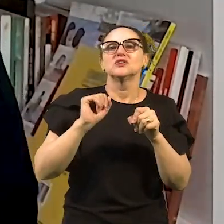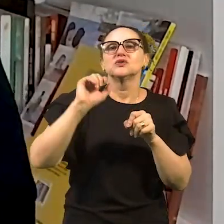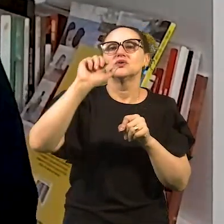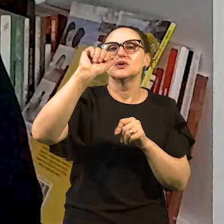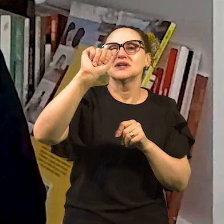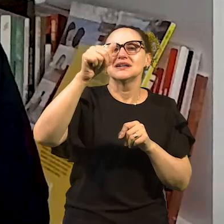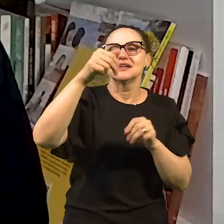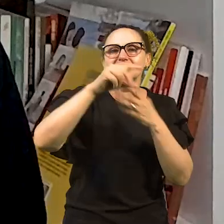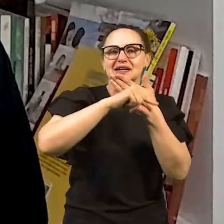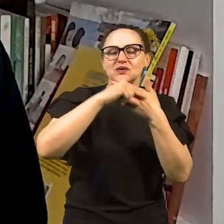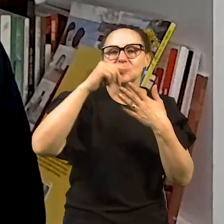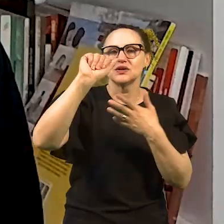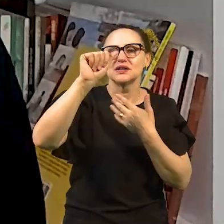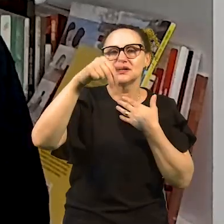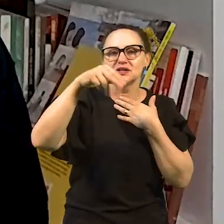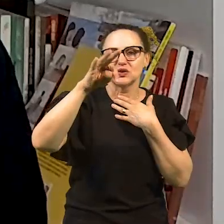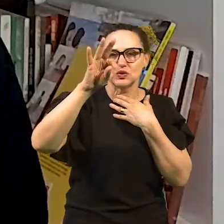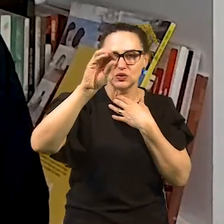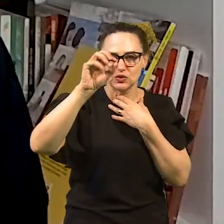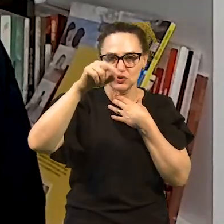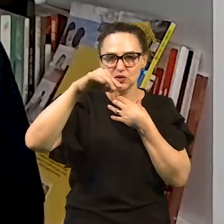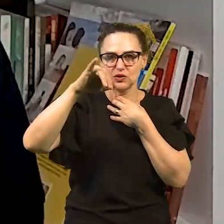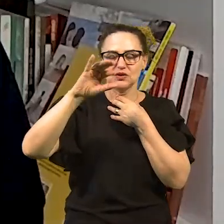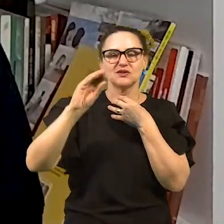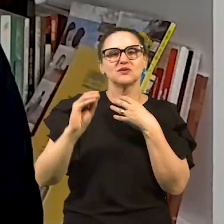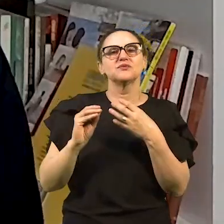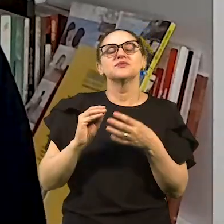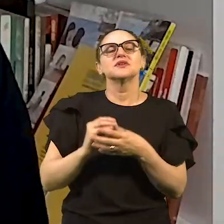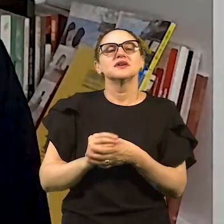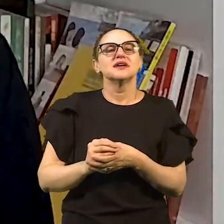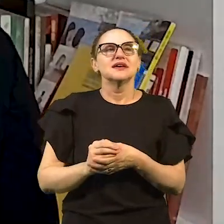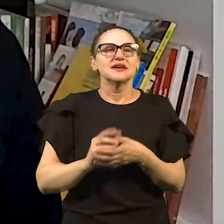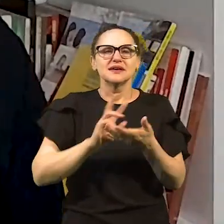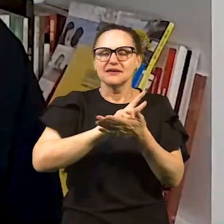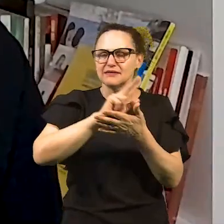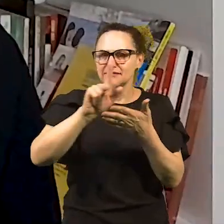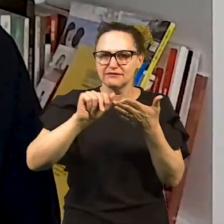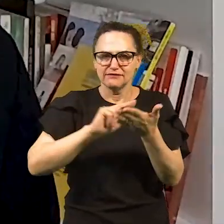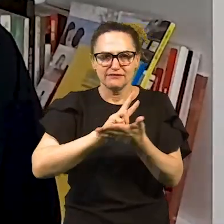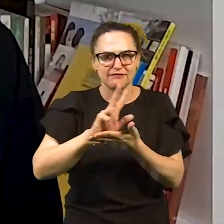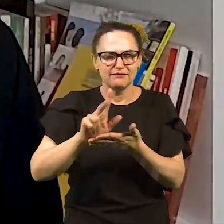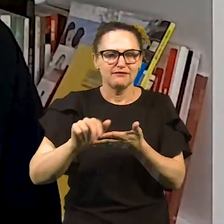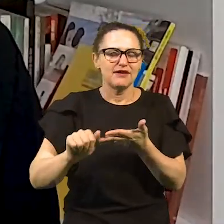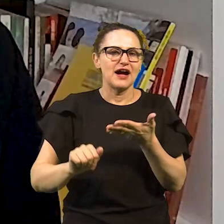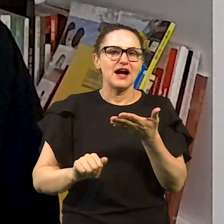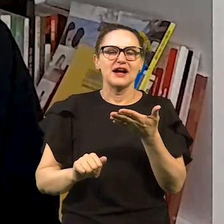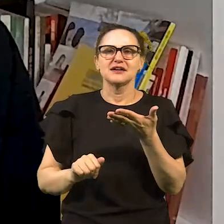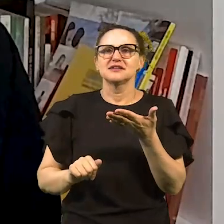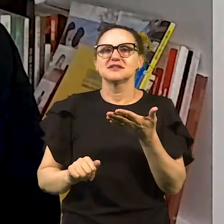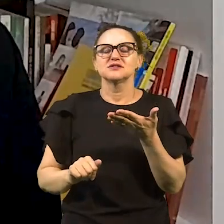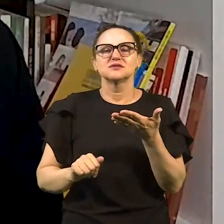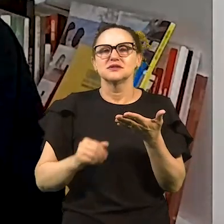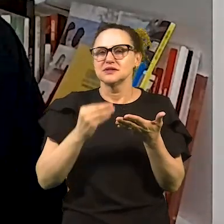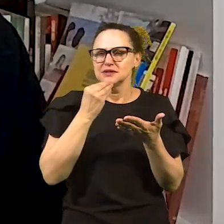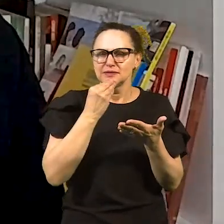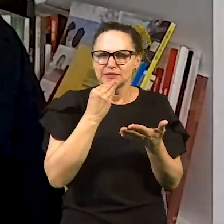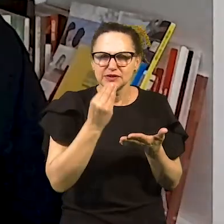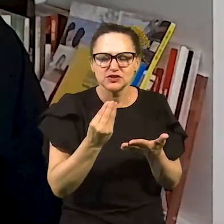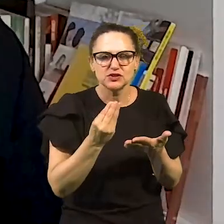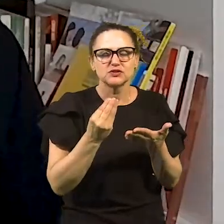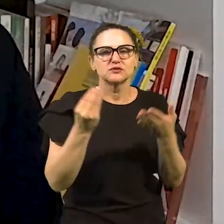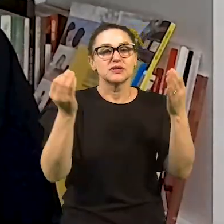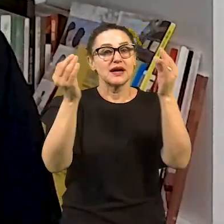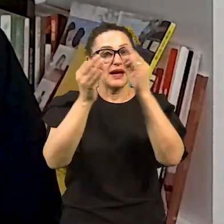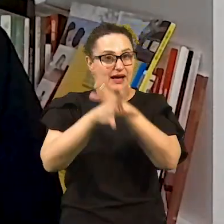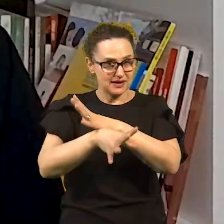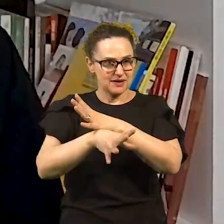conflitos bélicos que ninguém entende, porque né, várias expedições são mandadas para acabar com aquele conflito, até que a gente tem um massacre